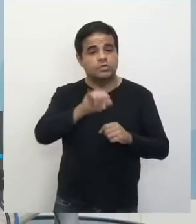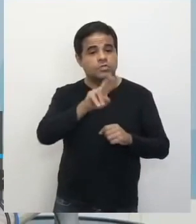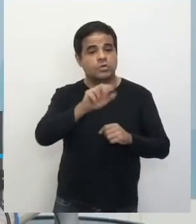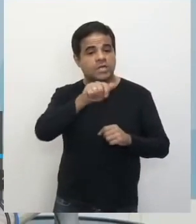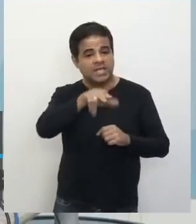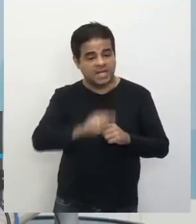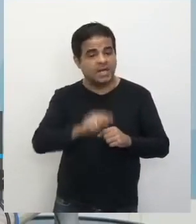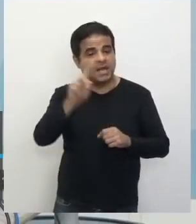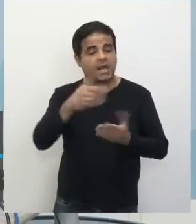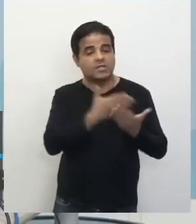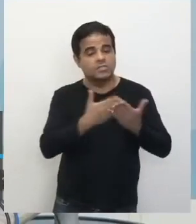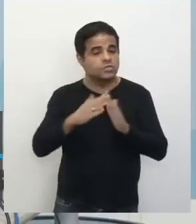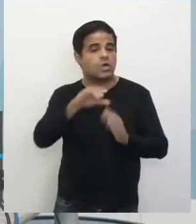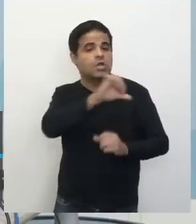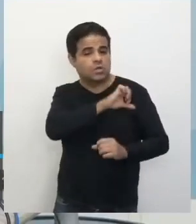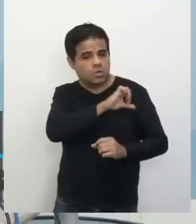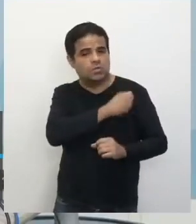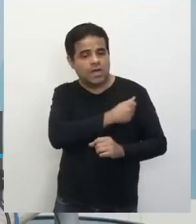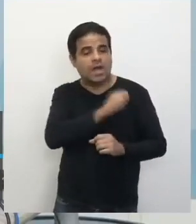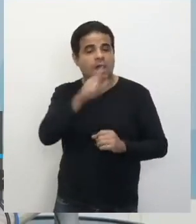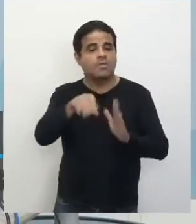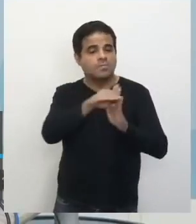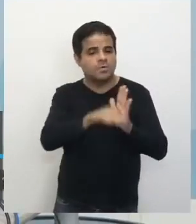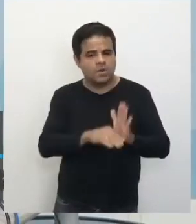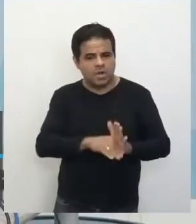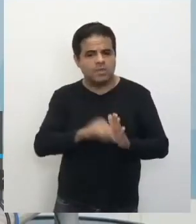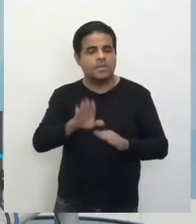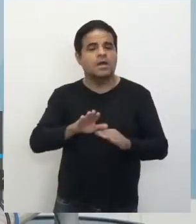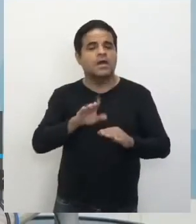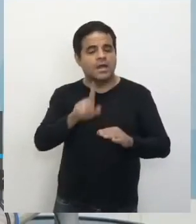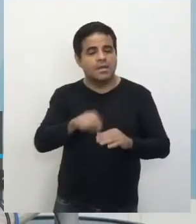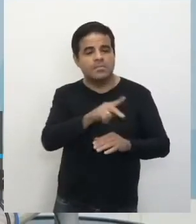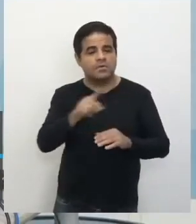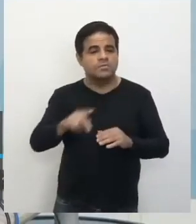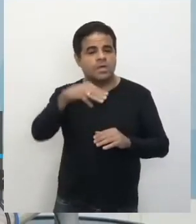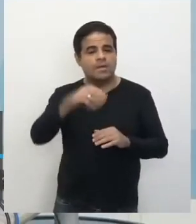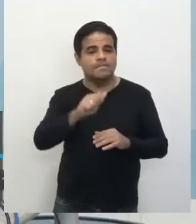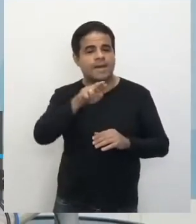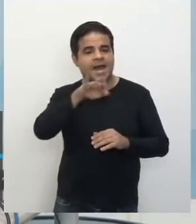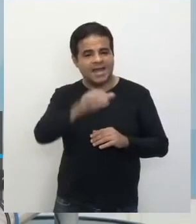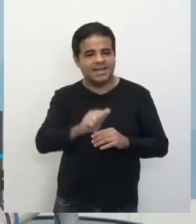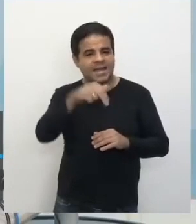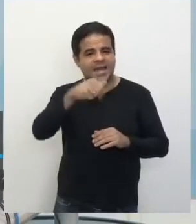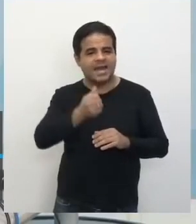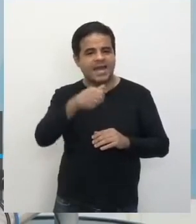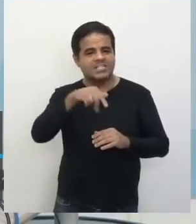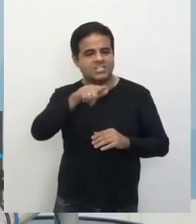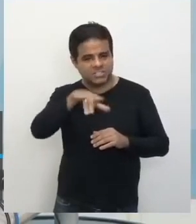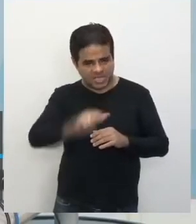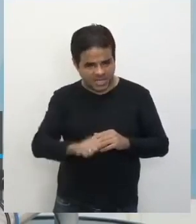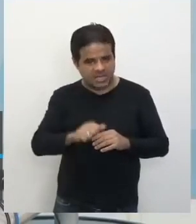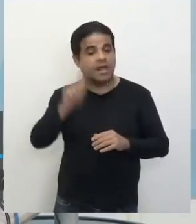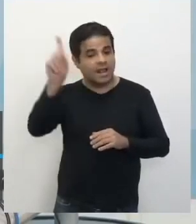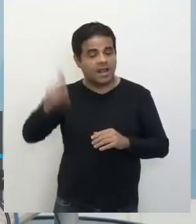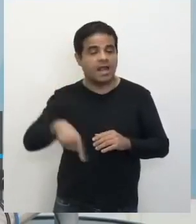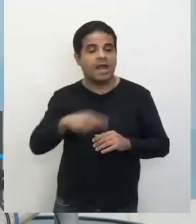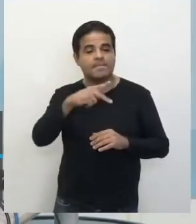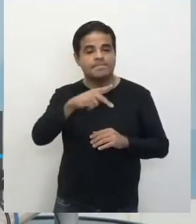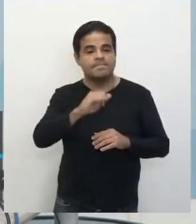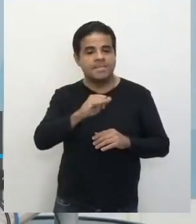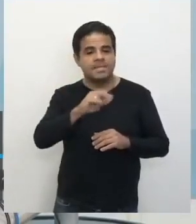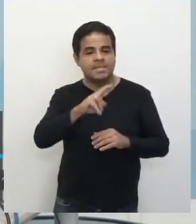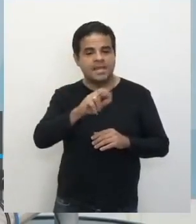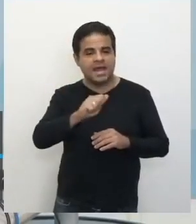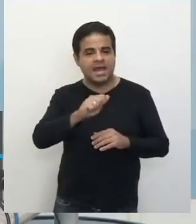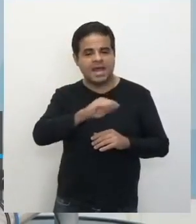está com os alunos lá do nono A, lá da Escola do Programa de Ensino Integral. Professora Maria Angélica Marcondes, em Pirajuí,